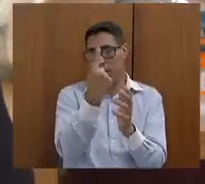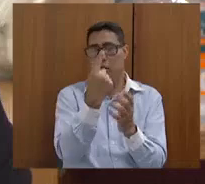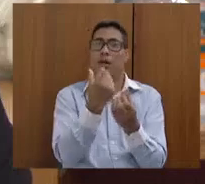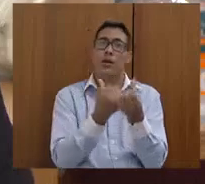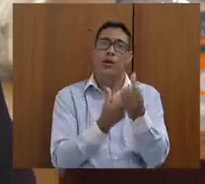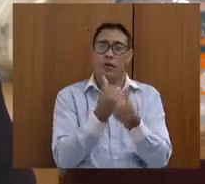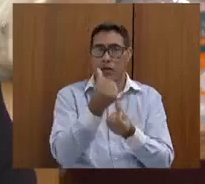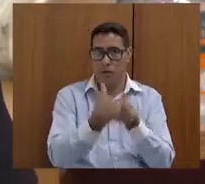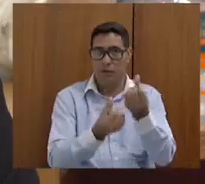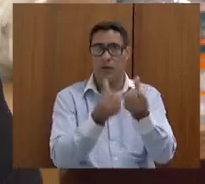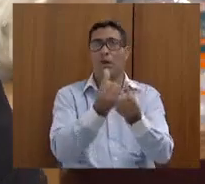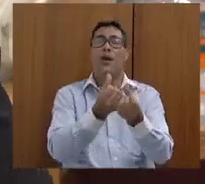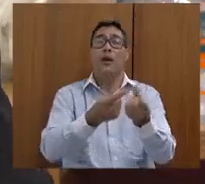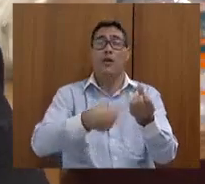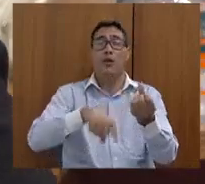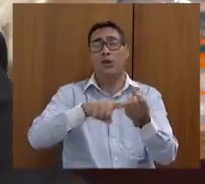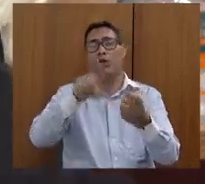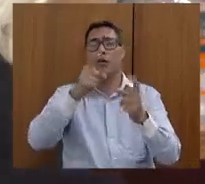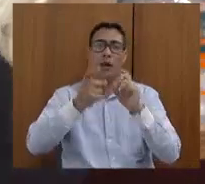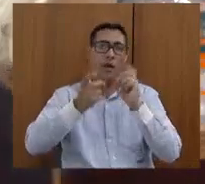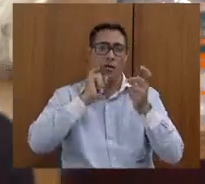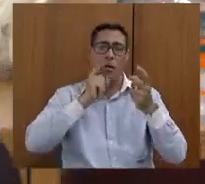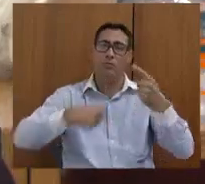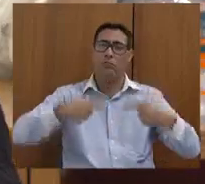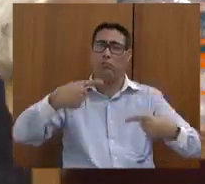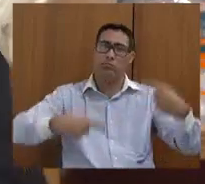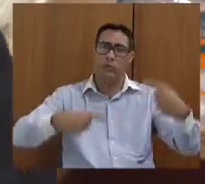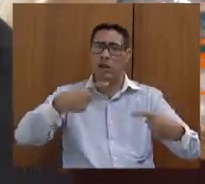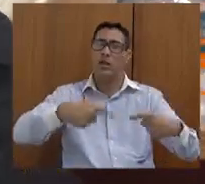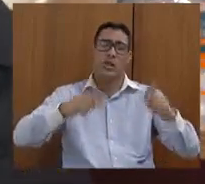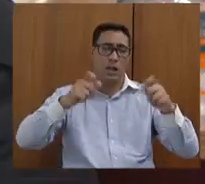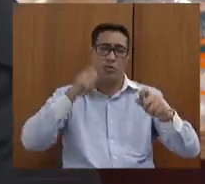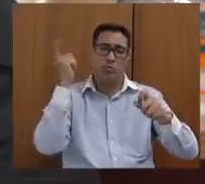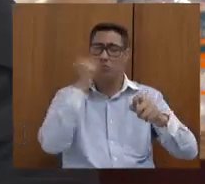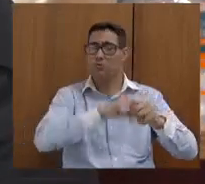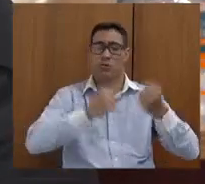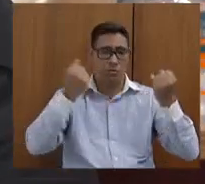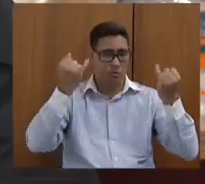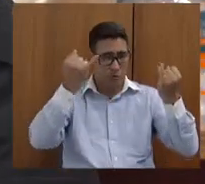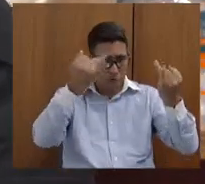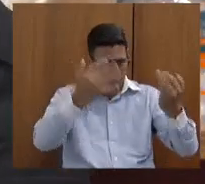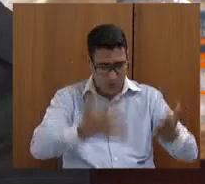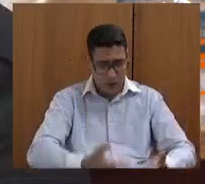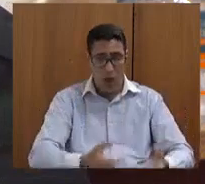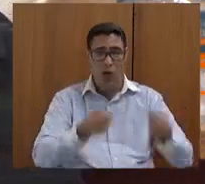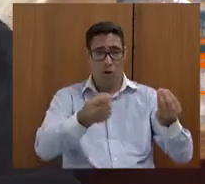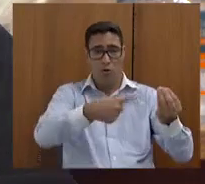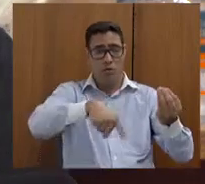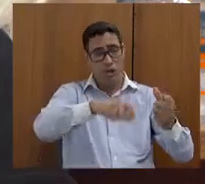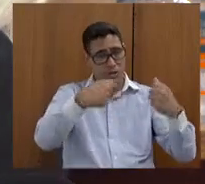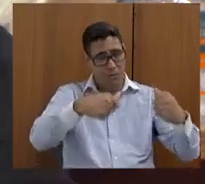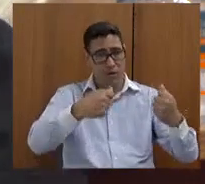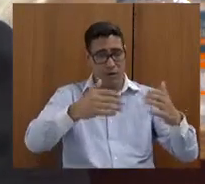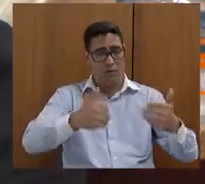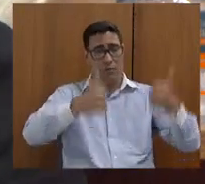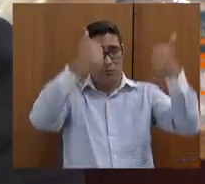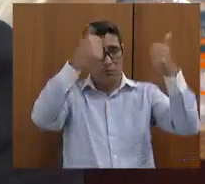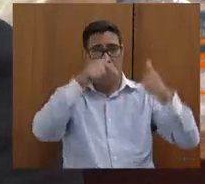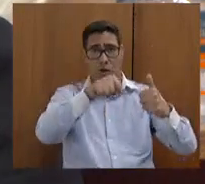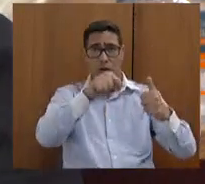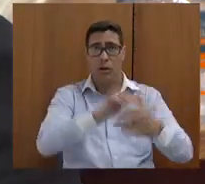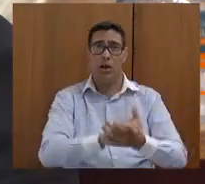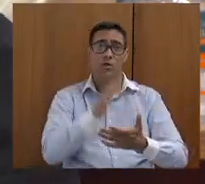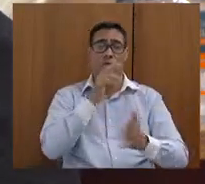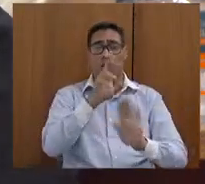nas nossas audiências a gente pode explicitar bem Onde é que o Carla aperta e onde é que estão essas tristeza eu acho que